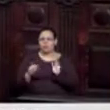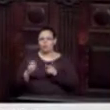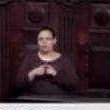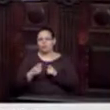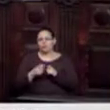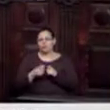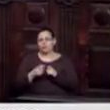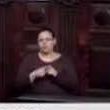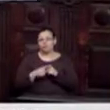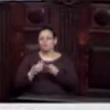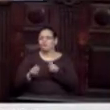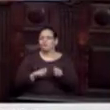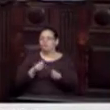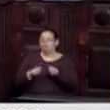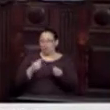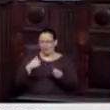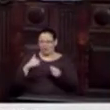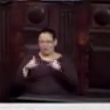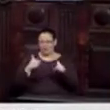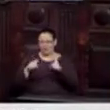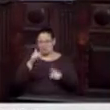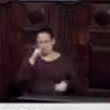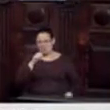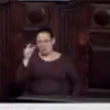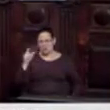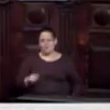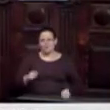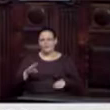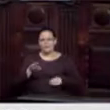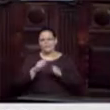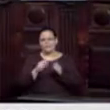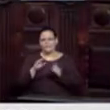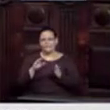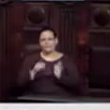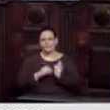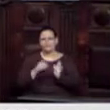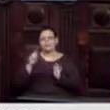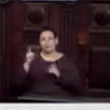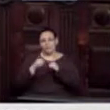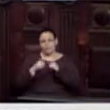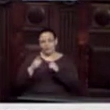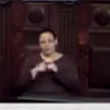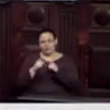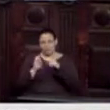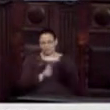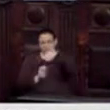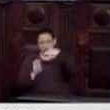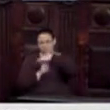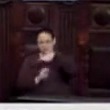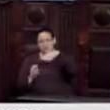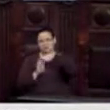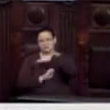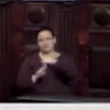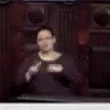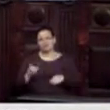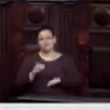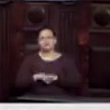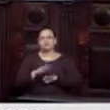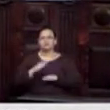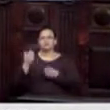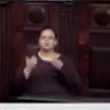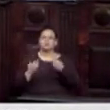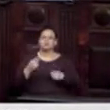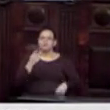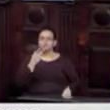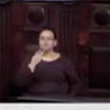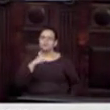trabalhadora isolada que vai pegar esse laudo médico? Vai ser o departamento médico da empresa que vai determinar.